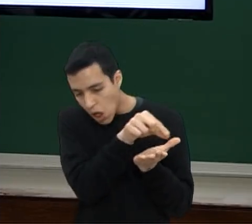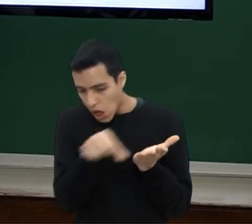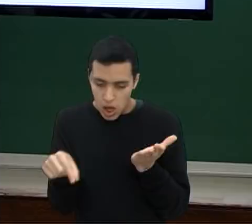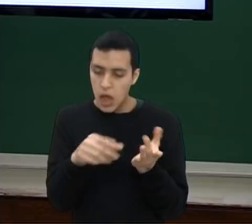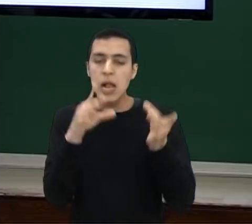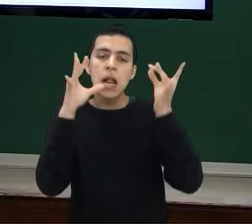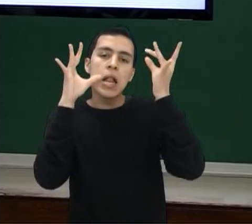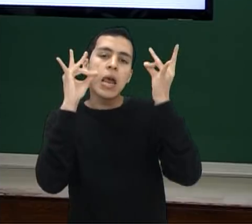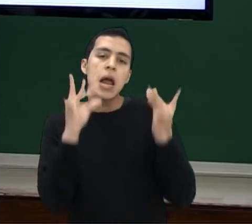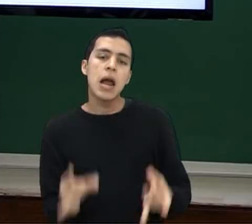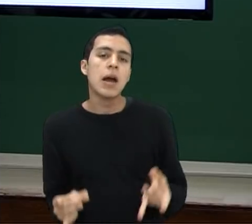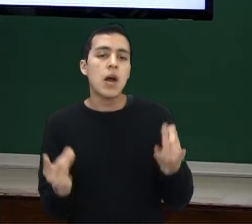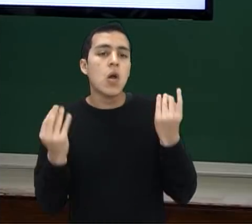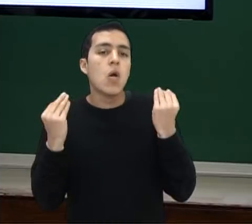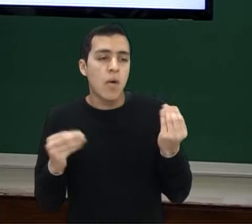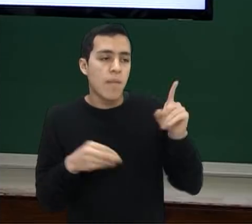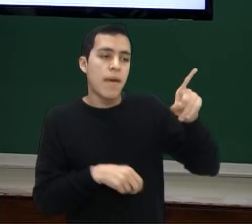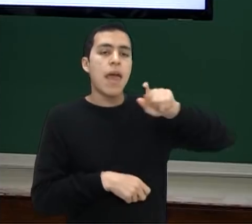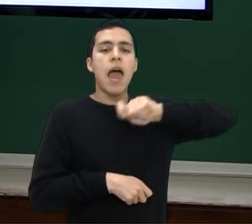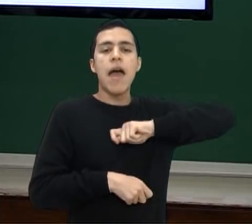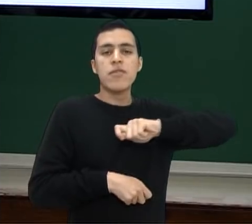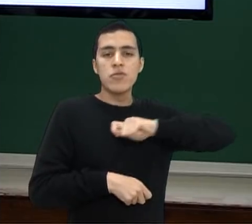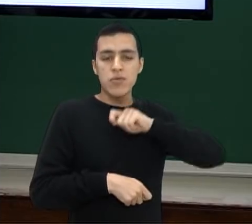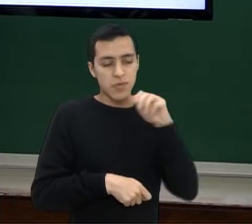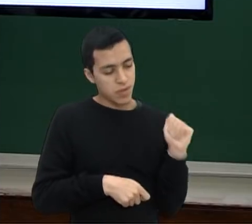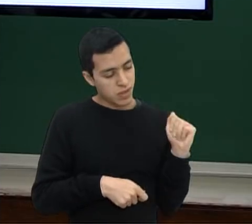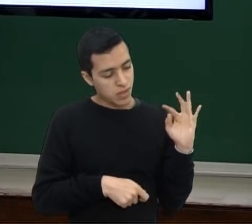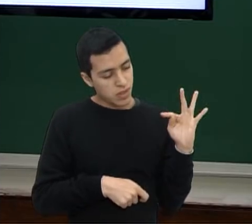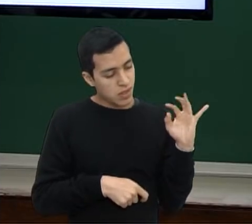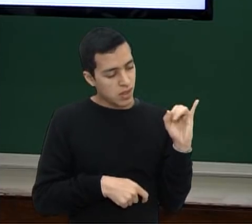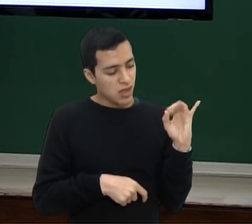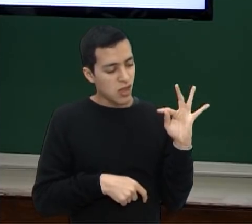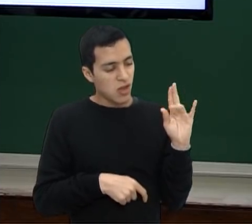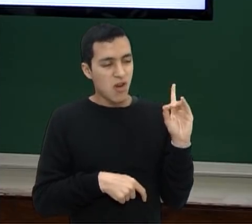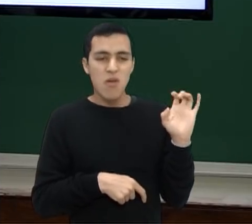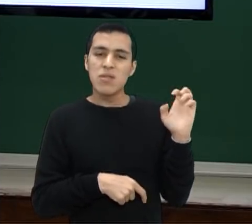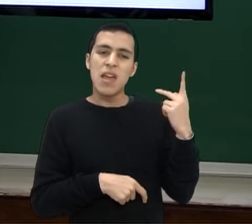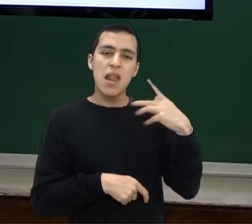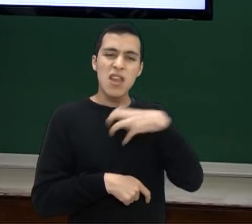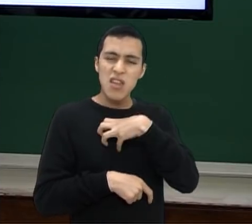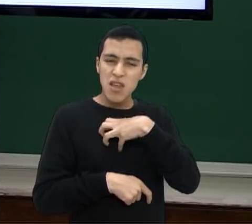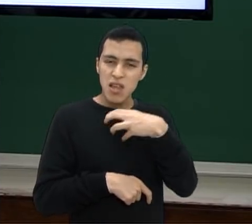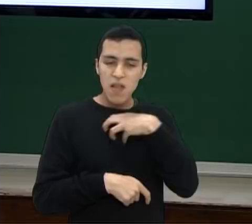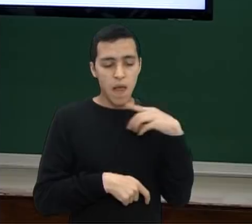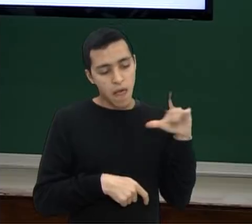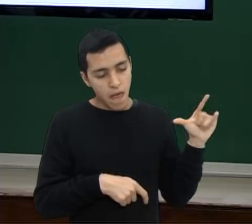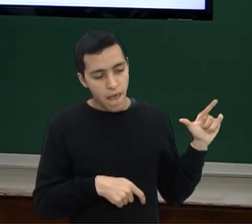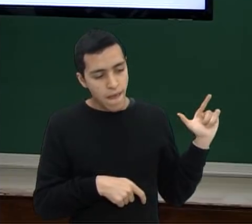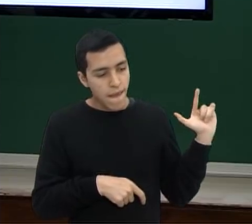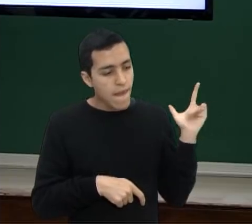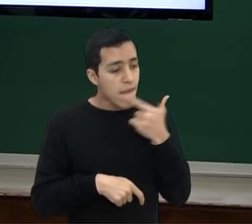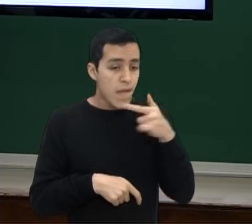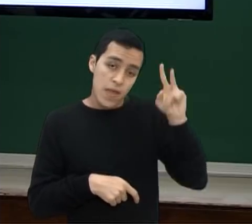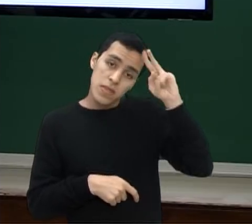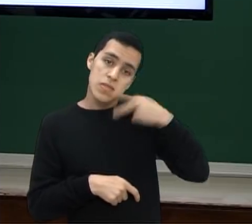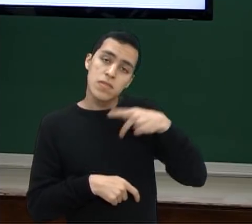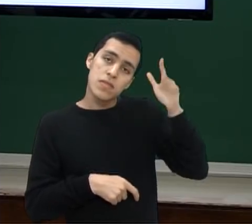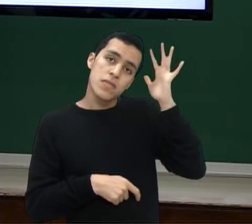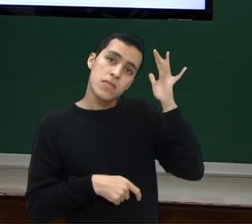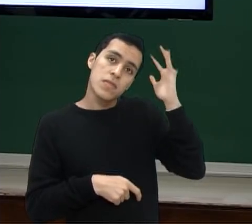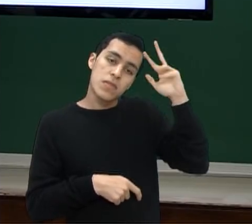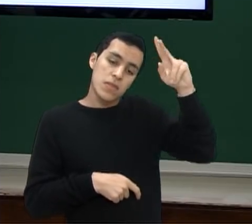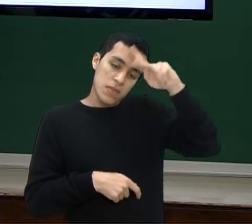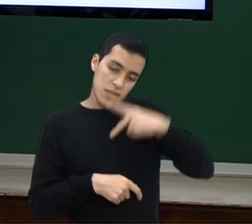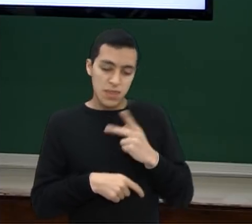a descrição, né, dessa atitude da Maria, certo? Então, ela está ali... essa situação, essa